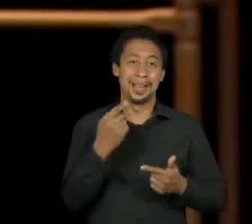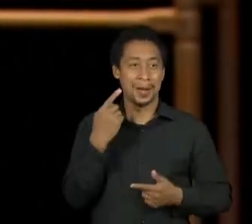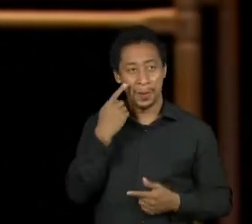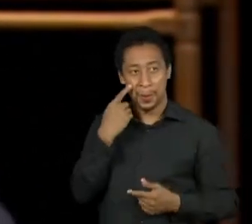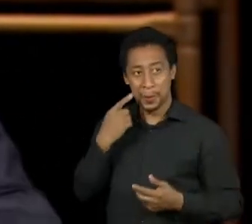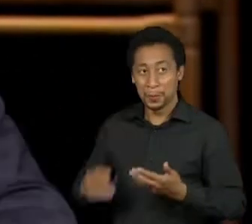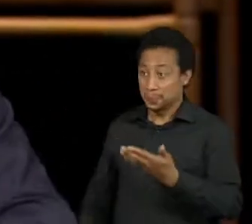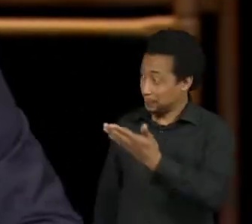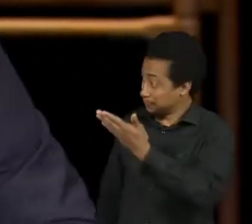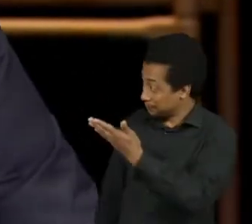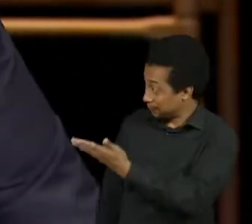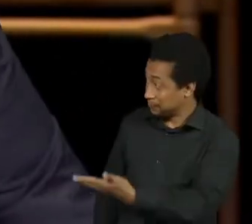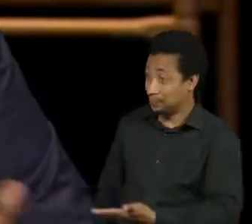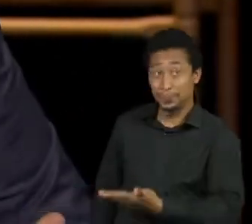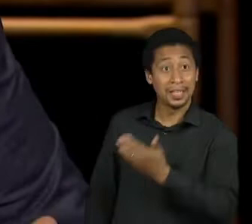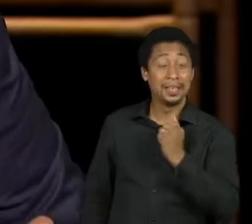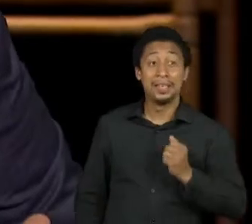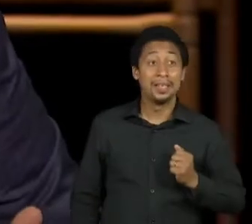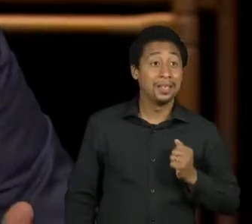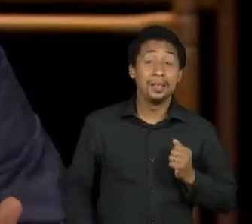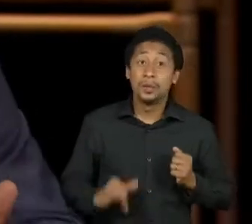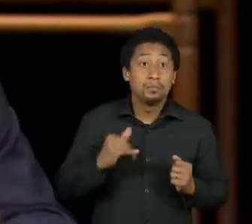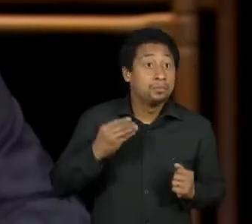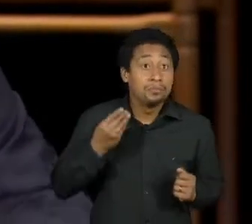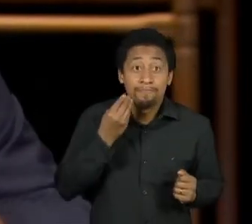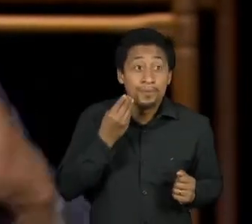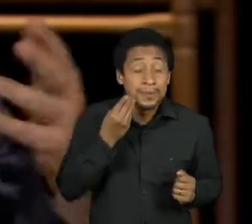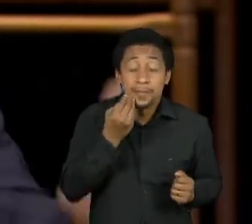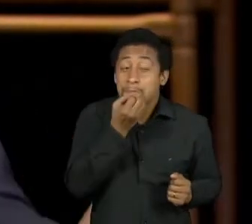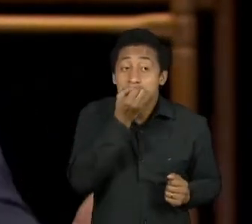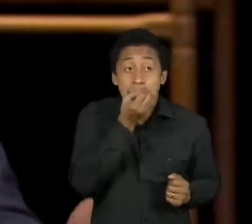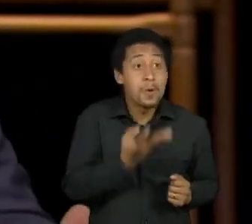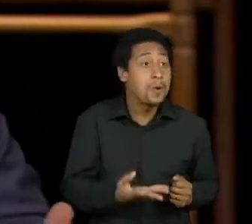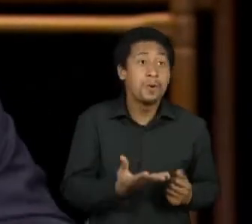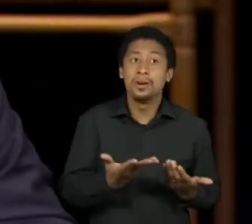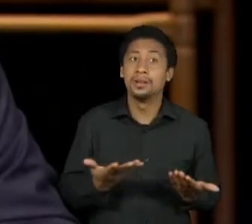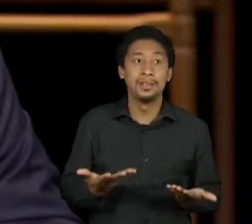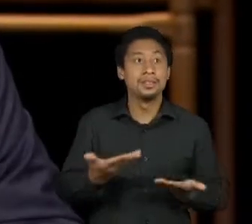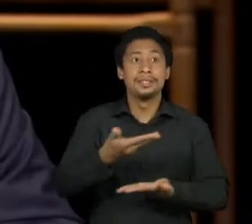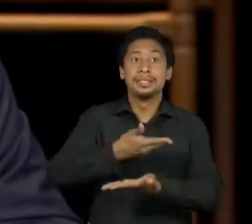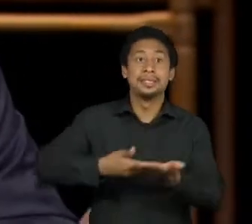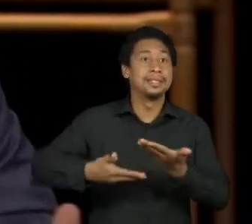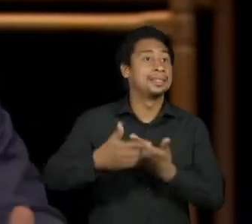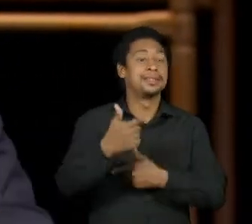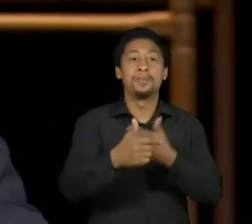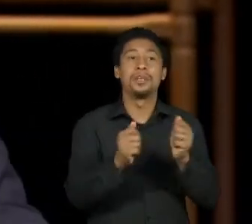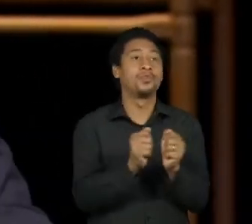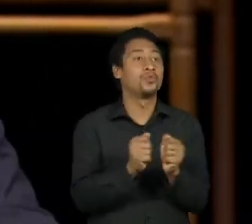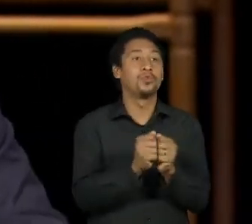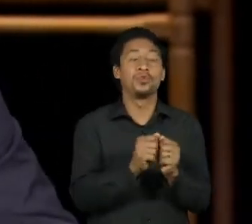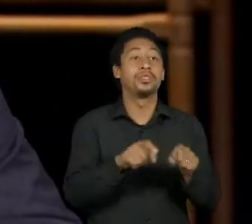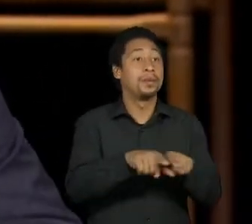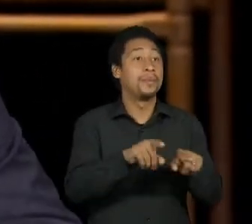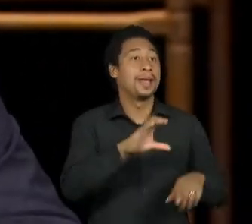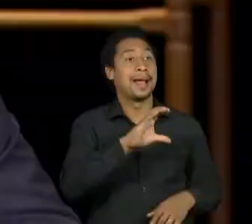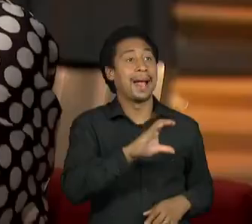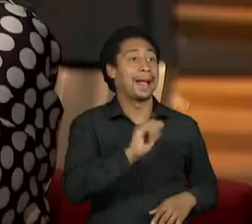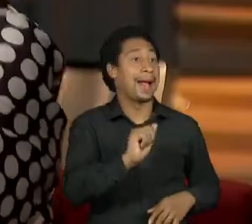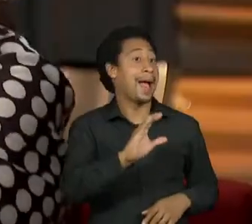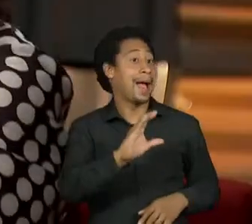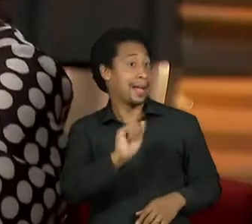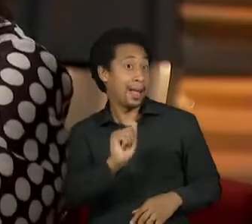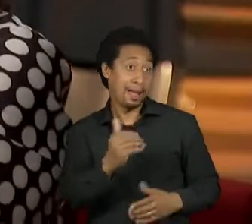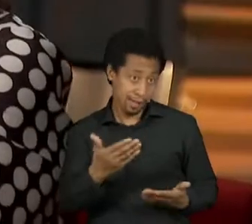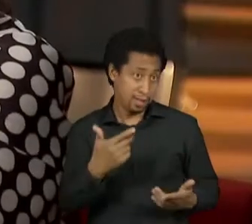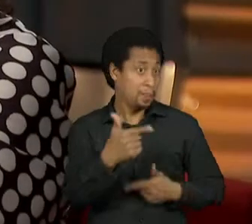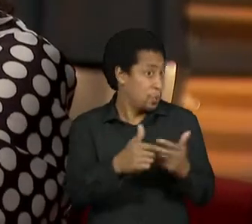Celso é o Kaká Rousseff essa galera tudo que nós já falamos aqui do Ornitorrinco em não são